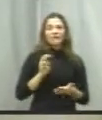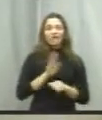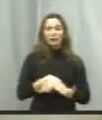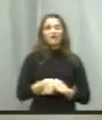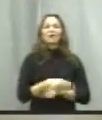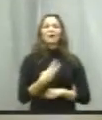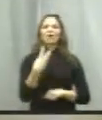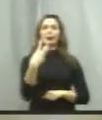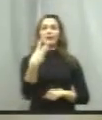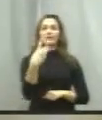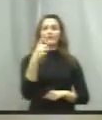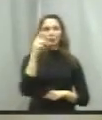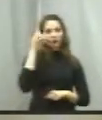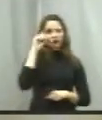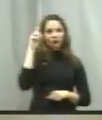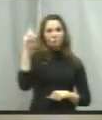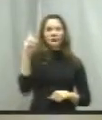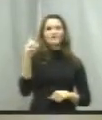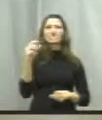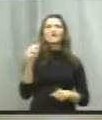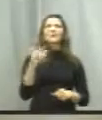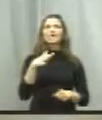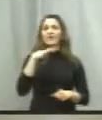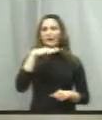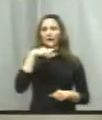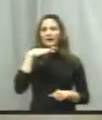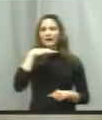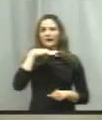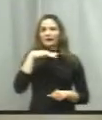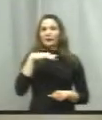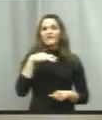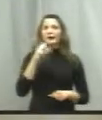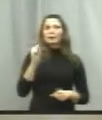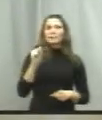3 dias em Santos. Eu fui lá buscar meus meninos. Se for mentira,